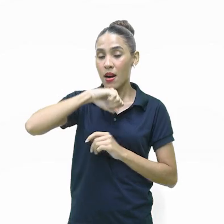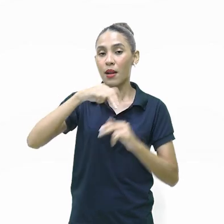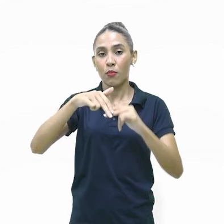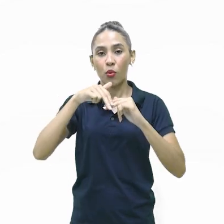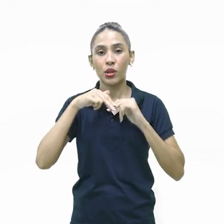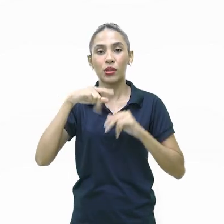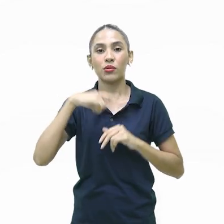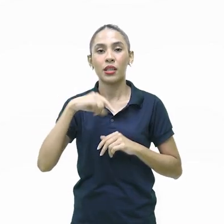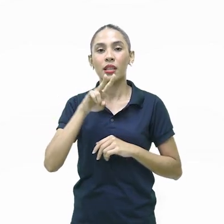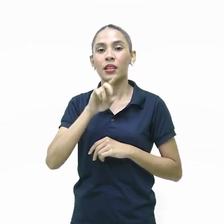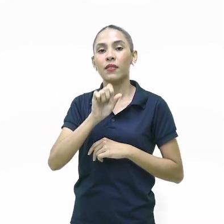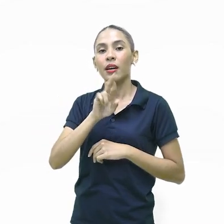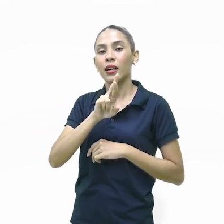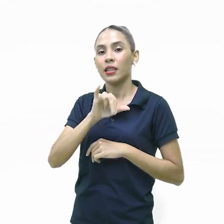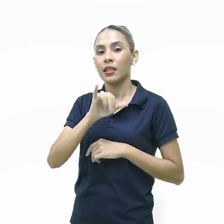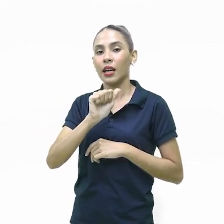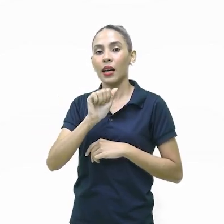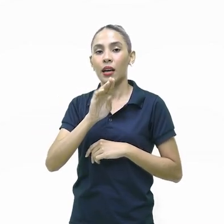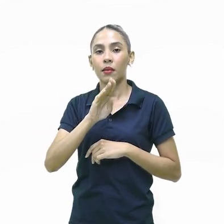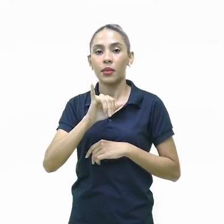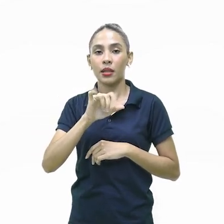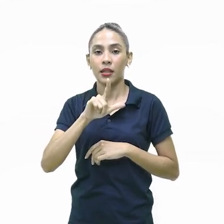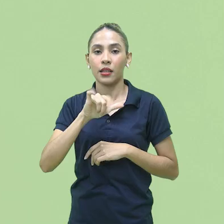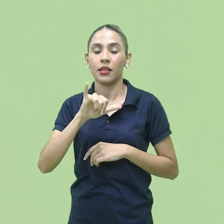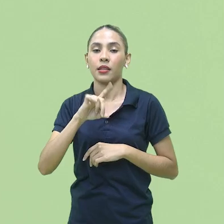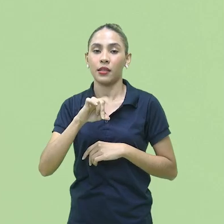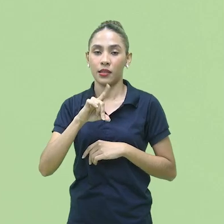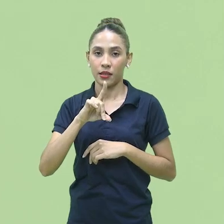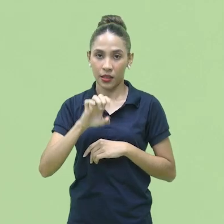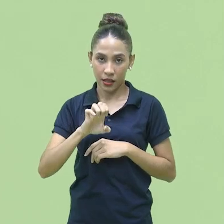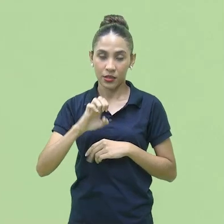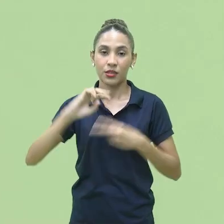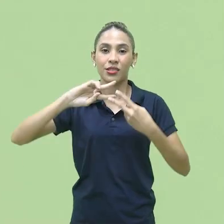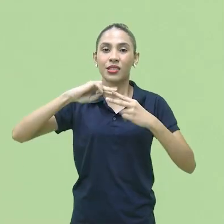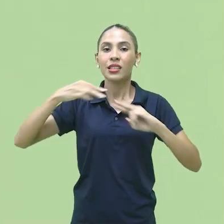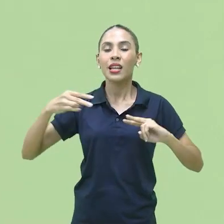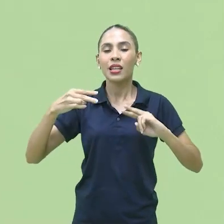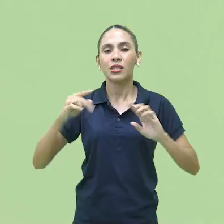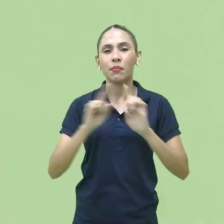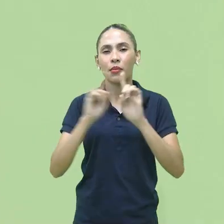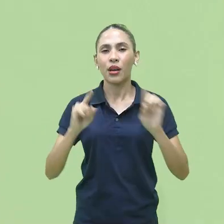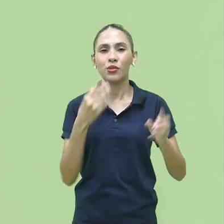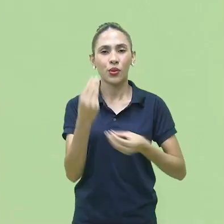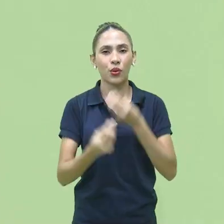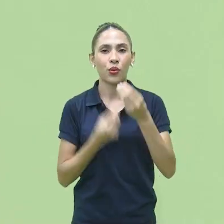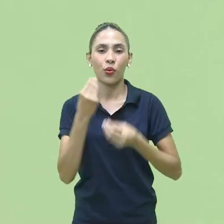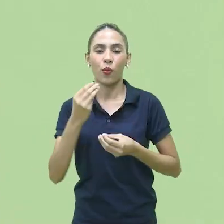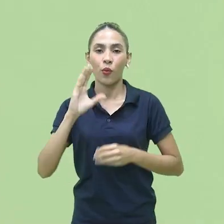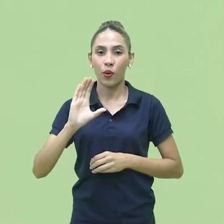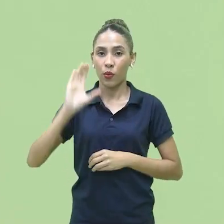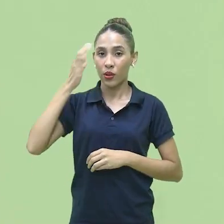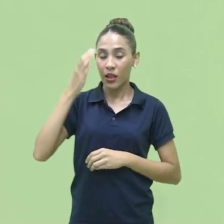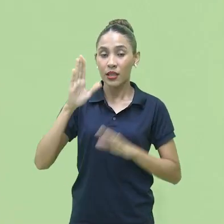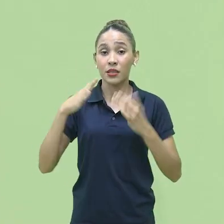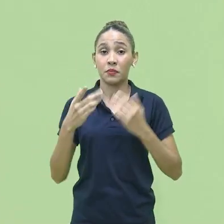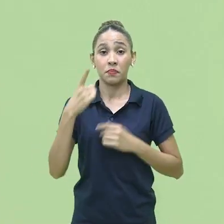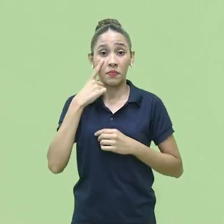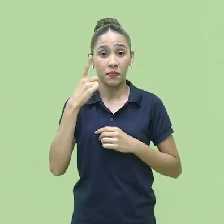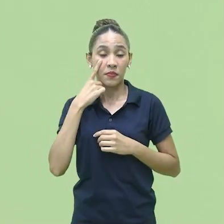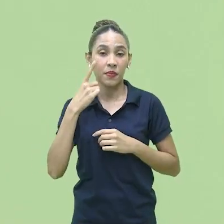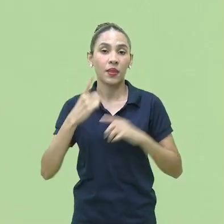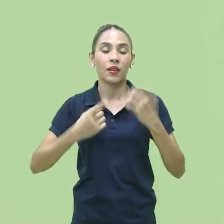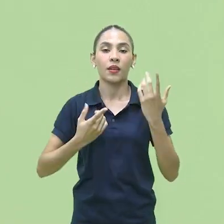questão da variabilidade genética. Como é que isso ocorre na prática? Vamos aí olhar a espécie